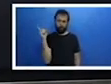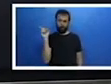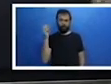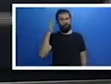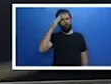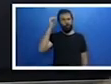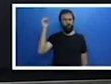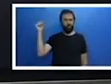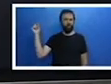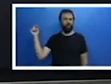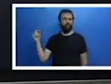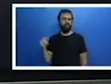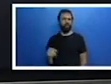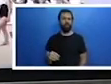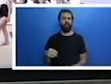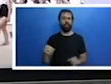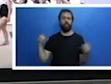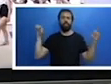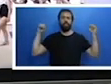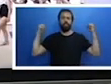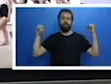ginástica brasileira.